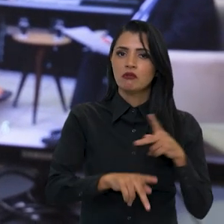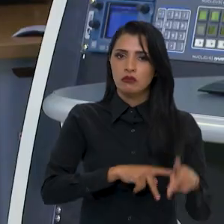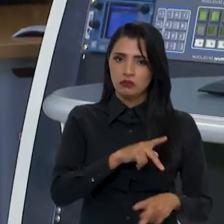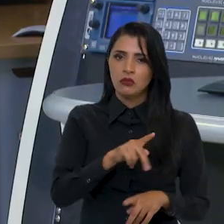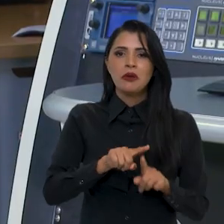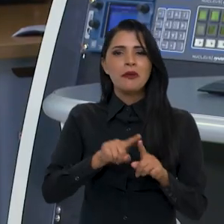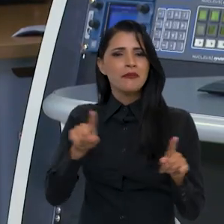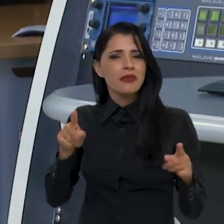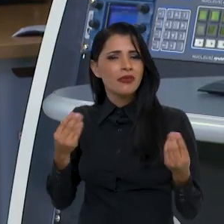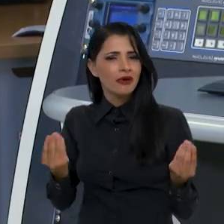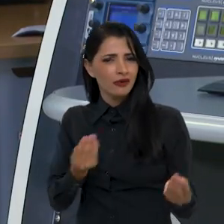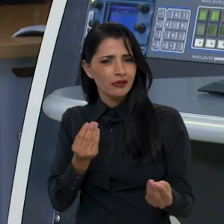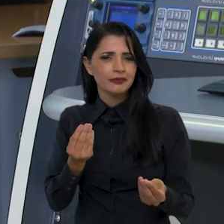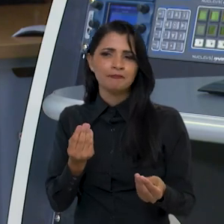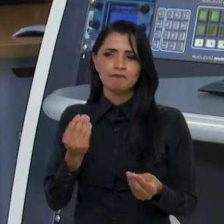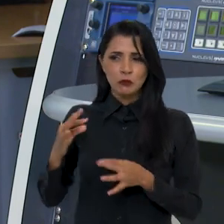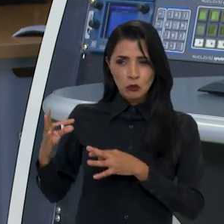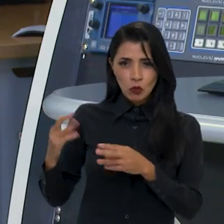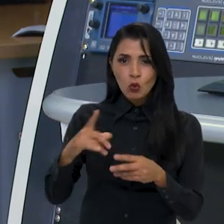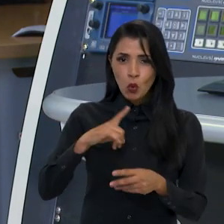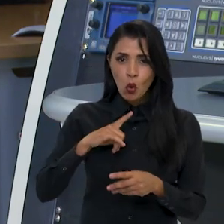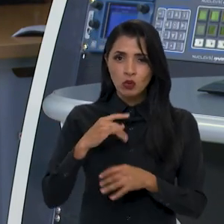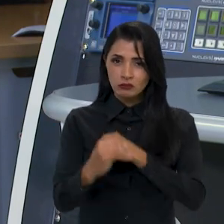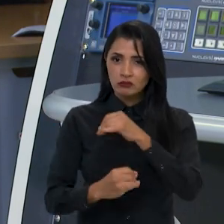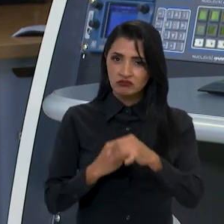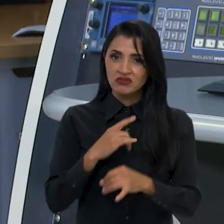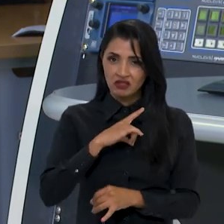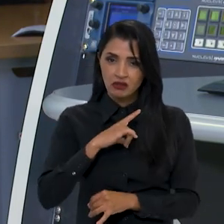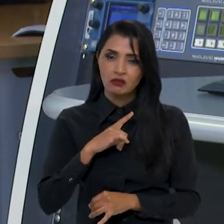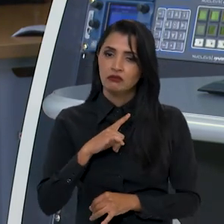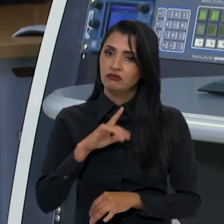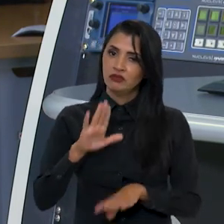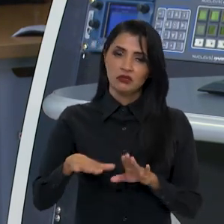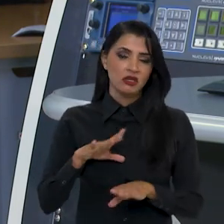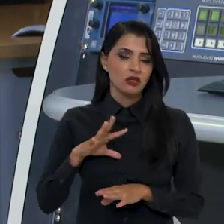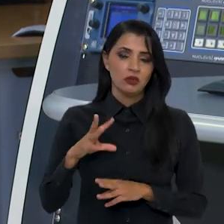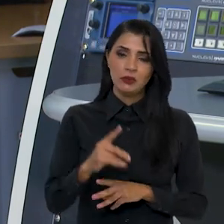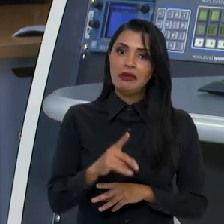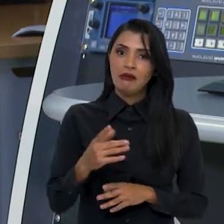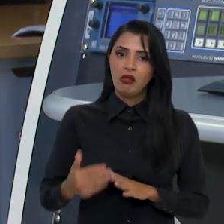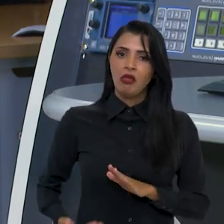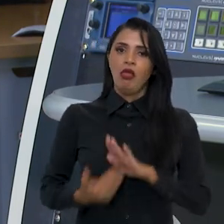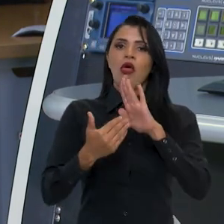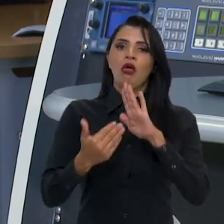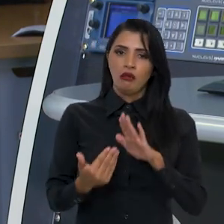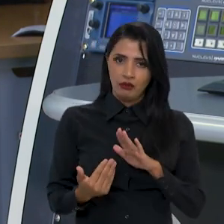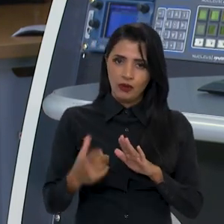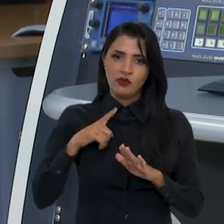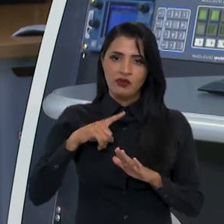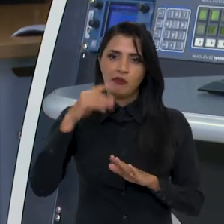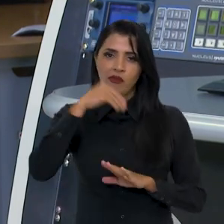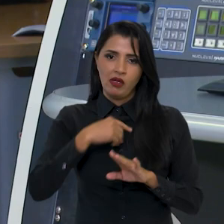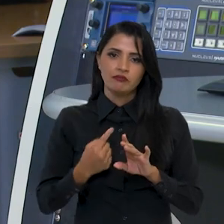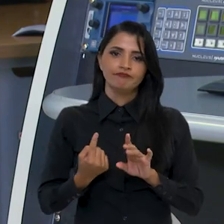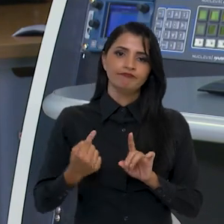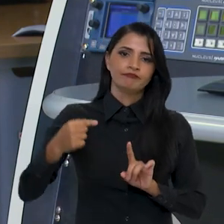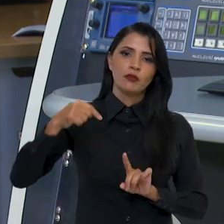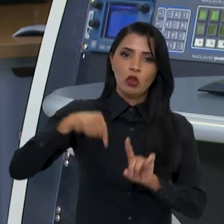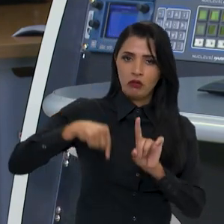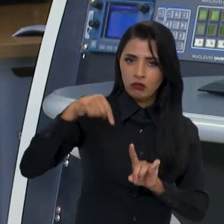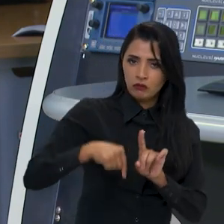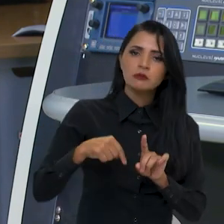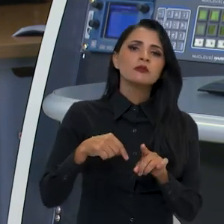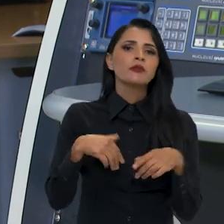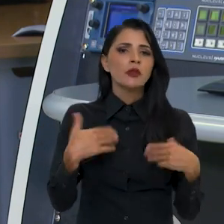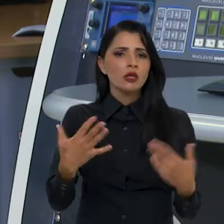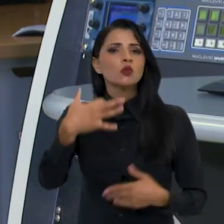né? Mas a gente tem a questão, nem sempre todos estão conectados e a limitação de conectividade por pacote de dados.